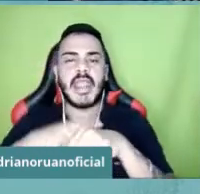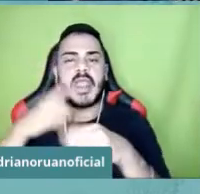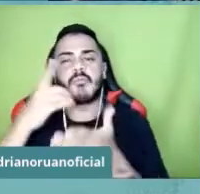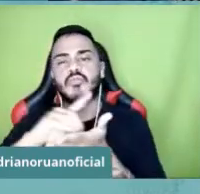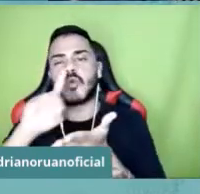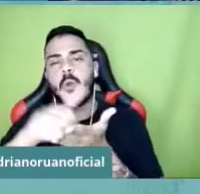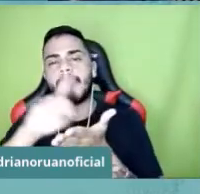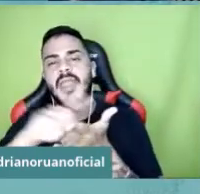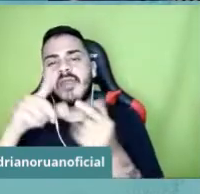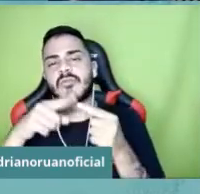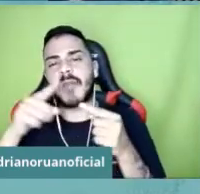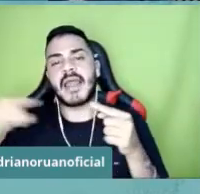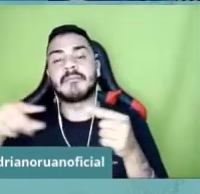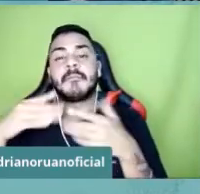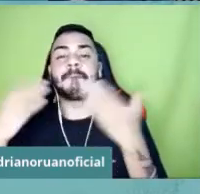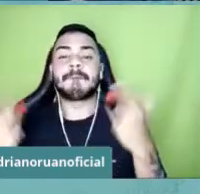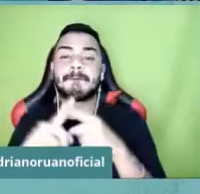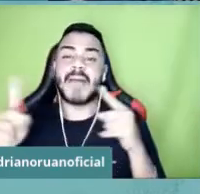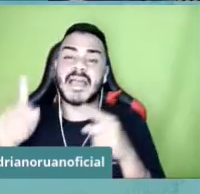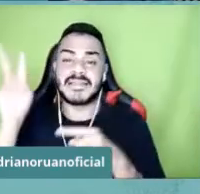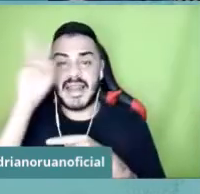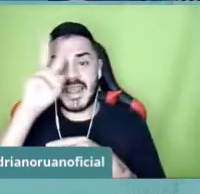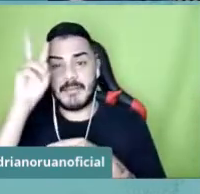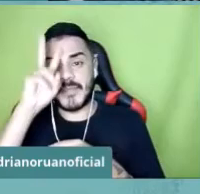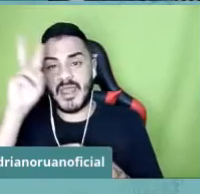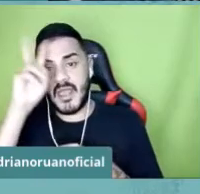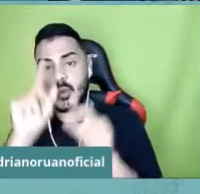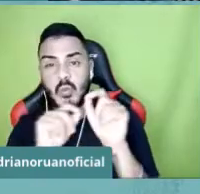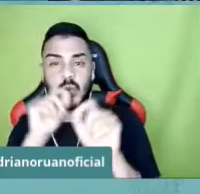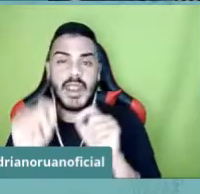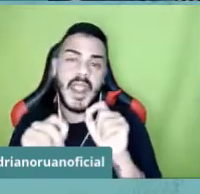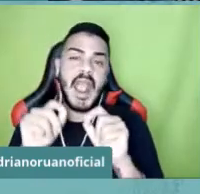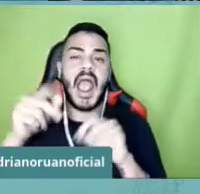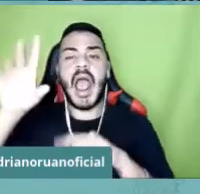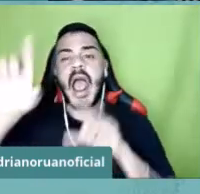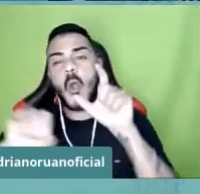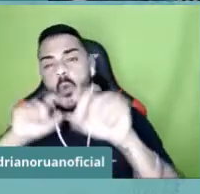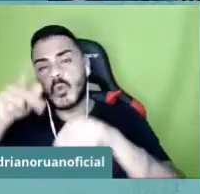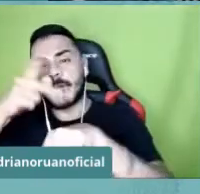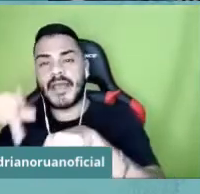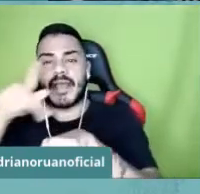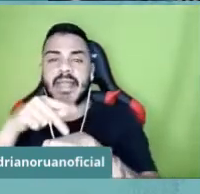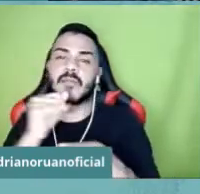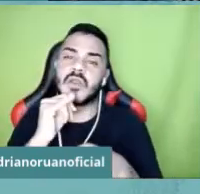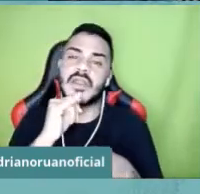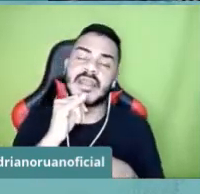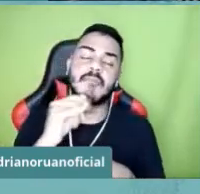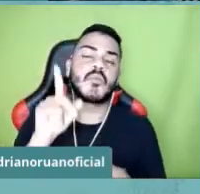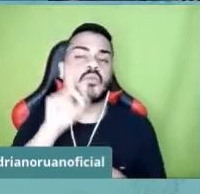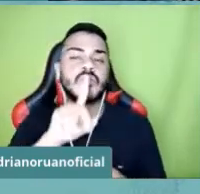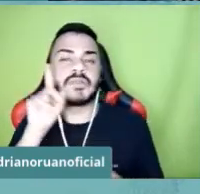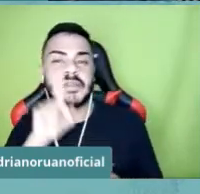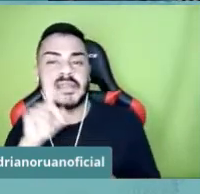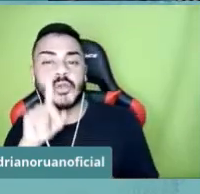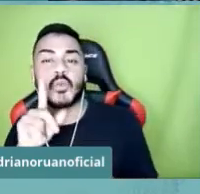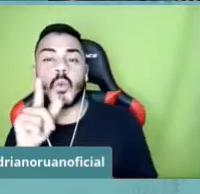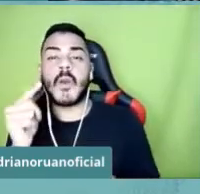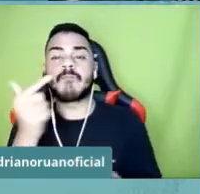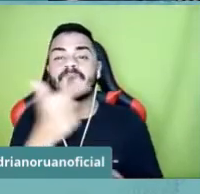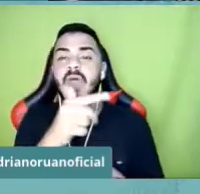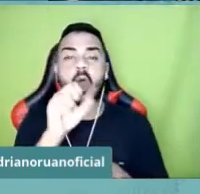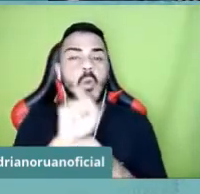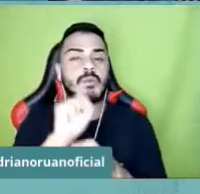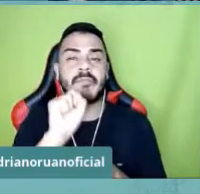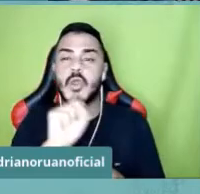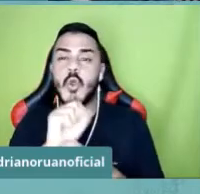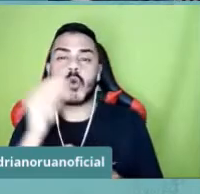Tá? Lembrar que alguns países, como o Reino Unido, não esperou os